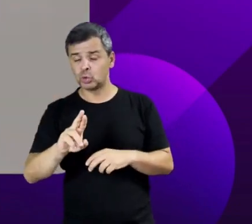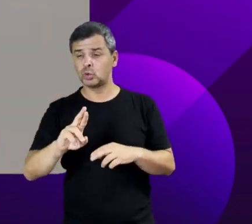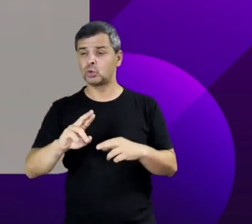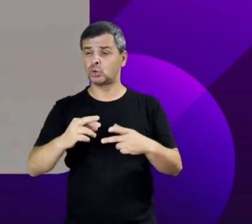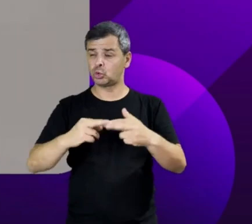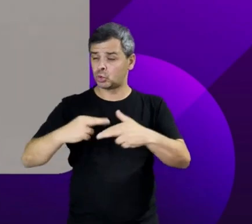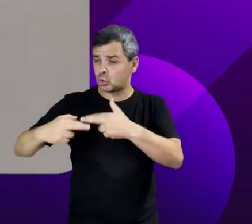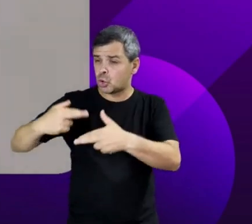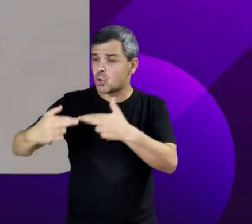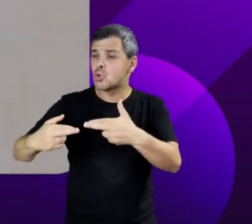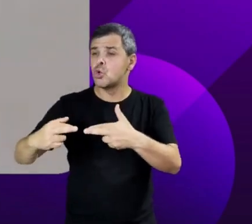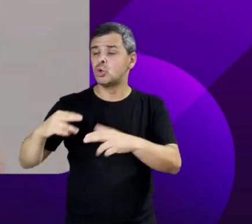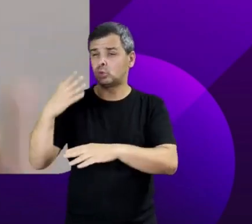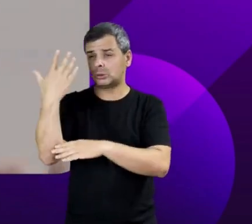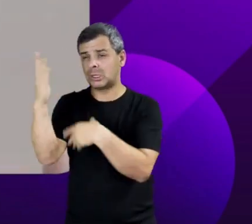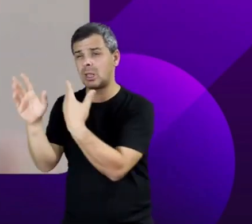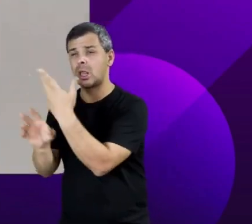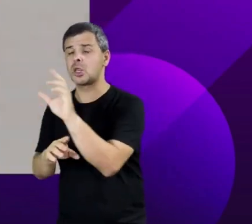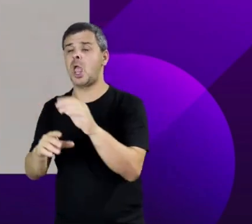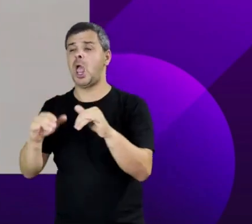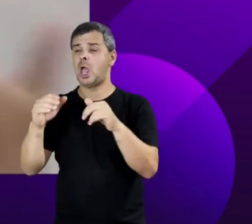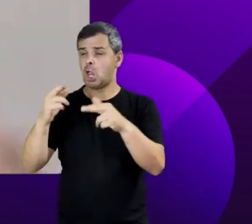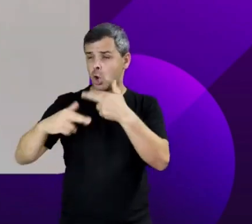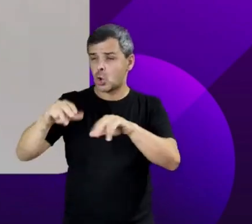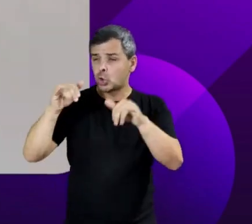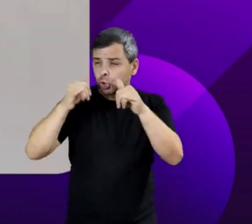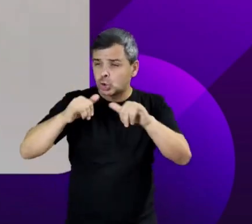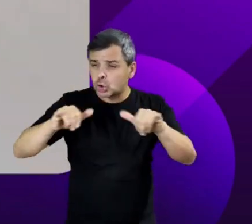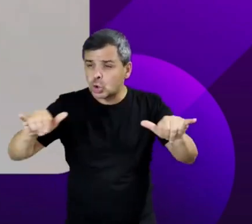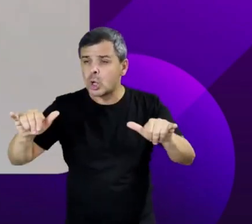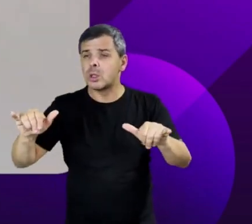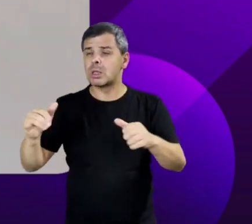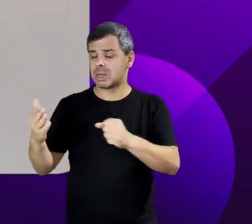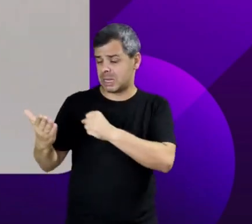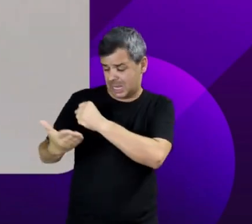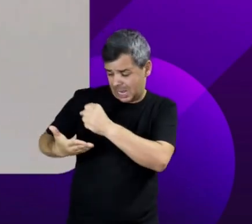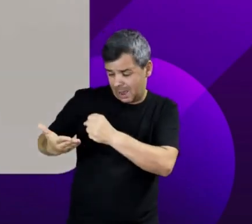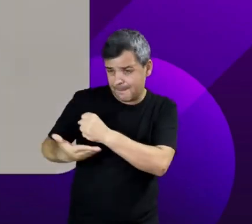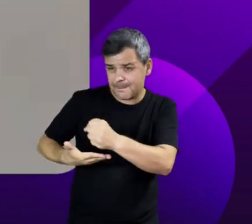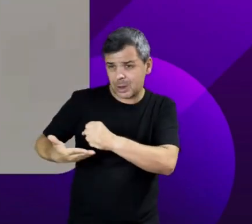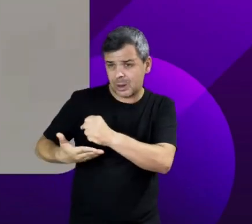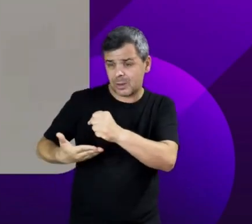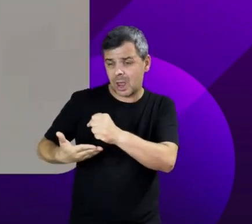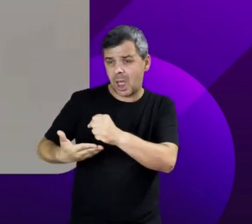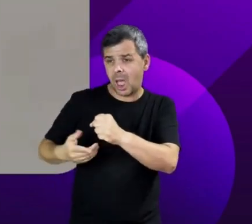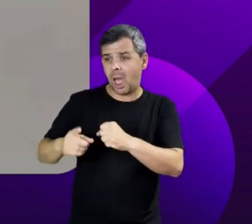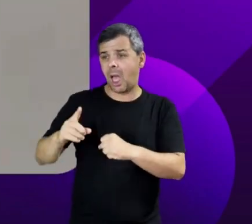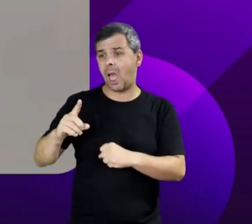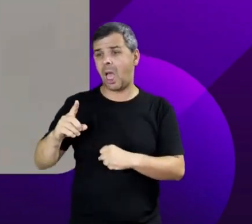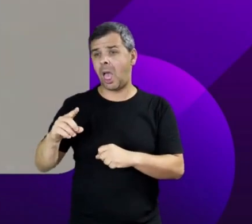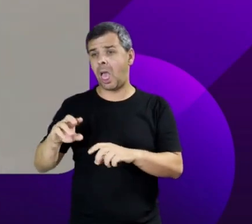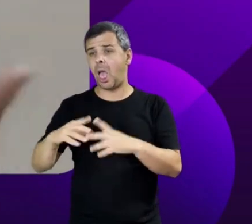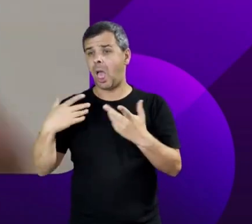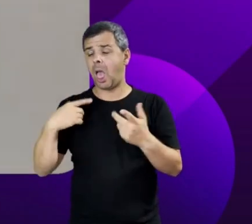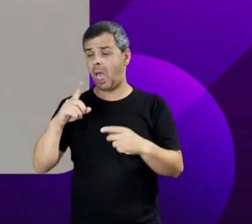recursos naturais, de uso de energia, né, e basicamente a base da nossa energia são